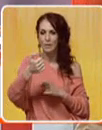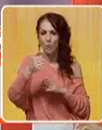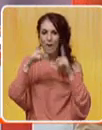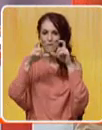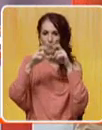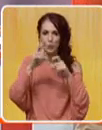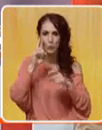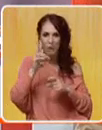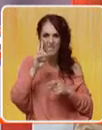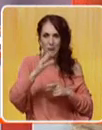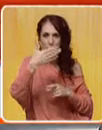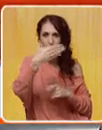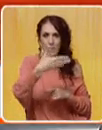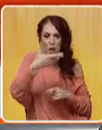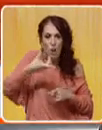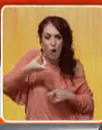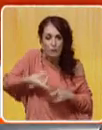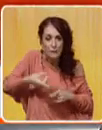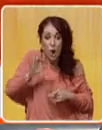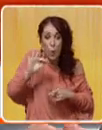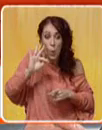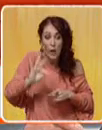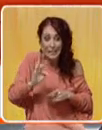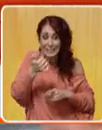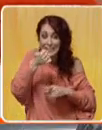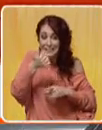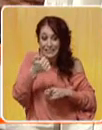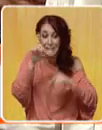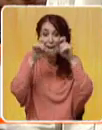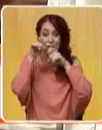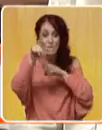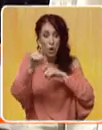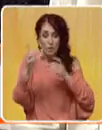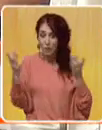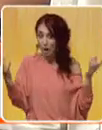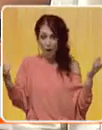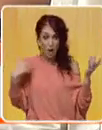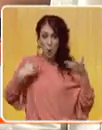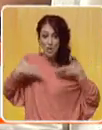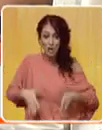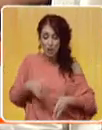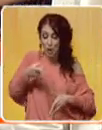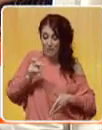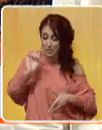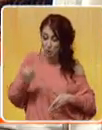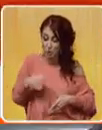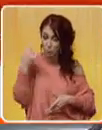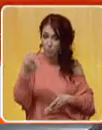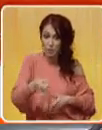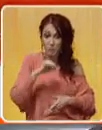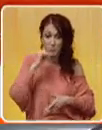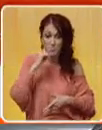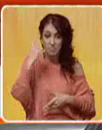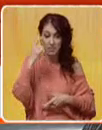uma coisa que olho para ti não acho idade que tensos não on é que tu estarias Nessa altura nem Pens eu nasci 9 anos depois nem sequer pensado